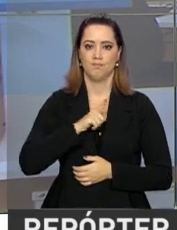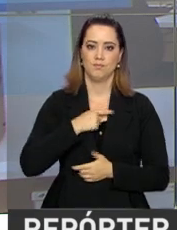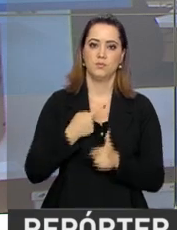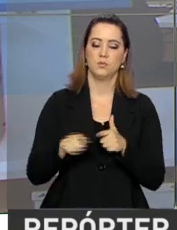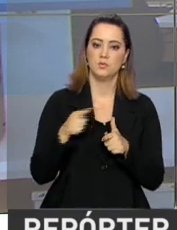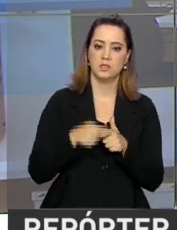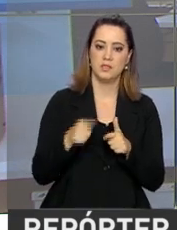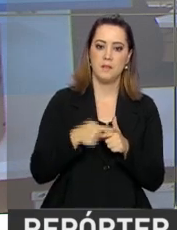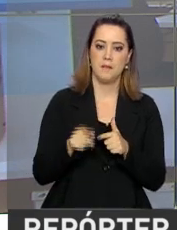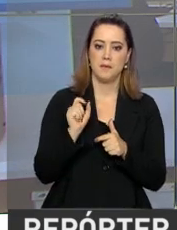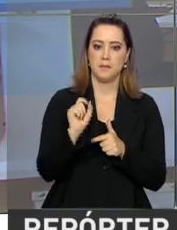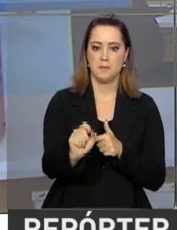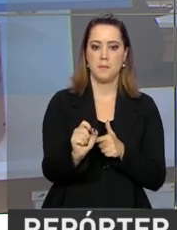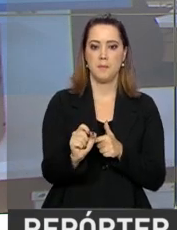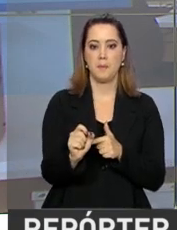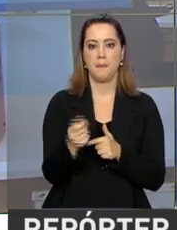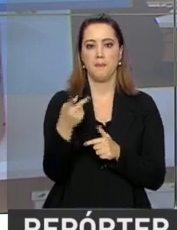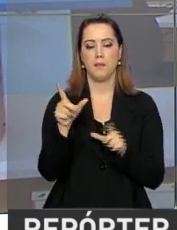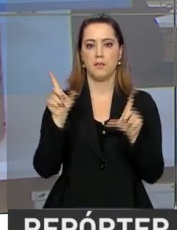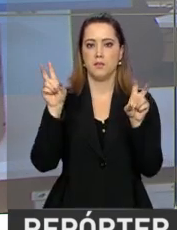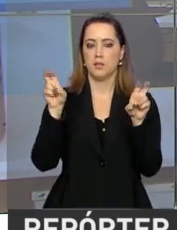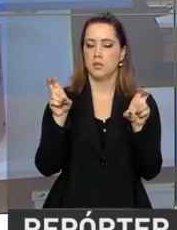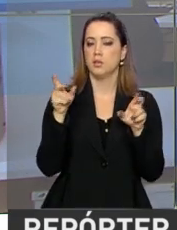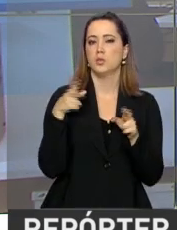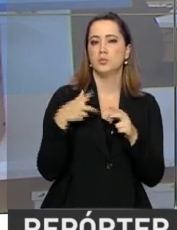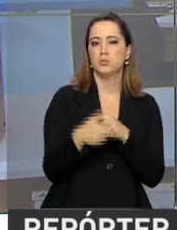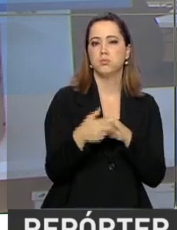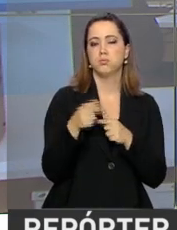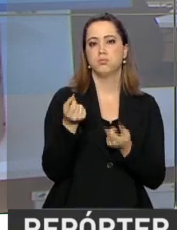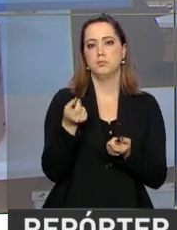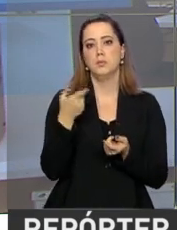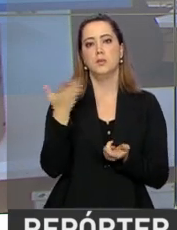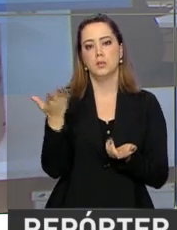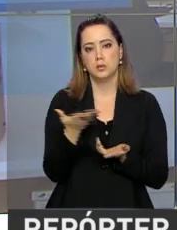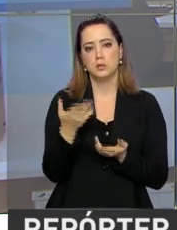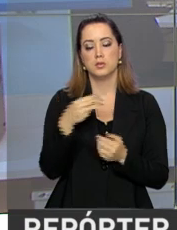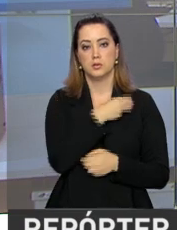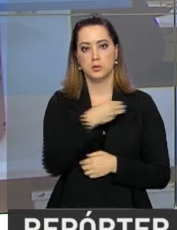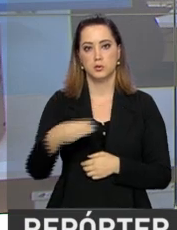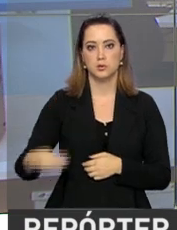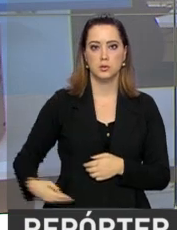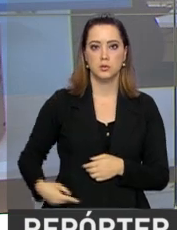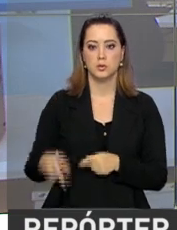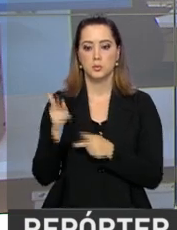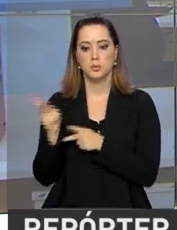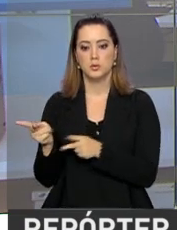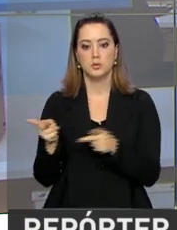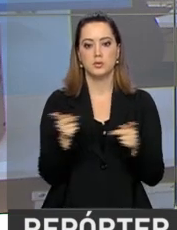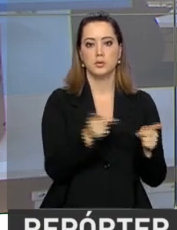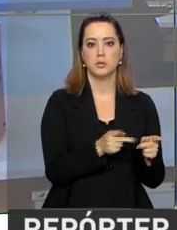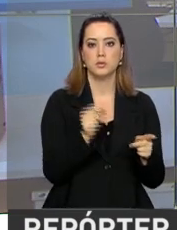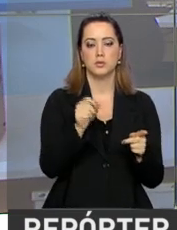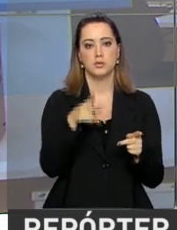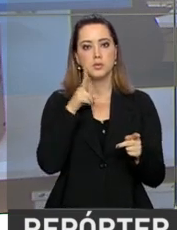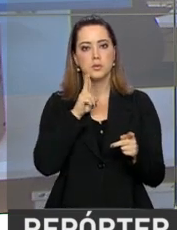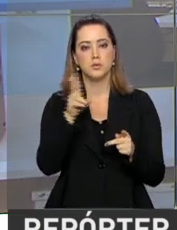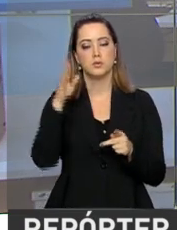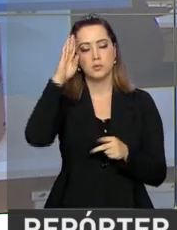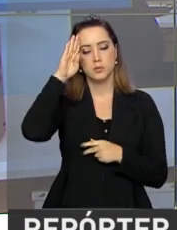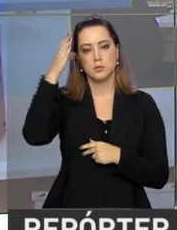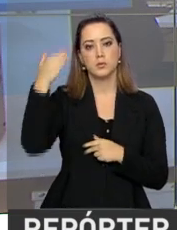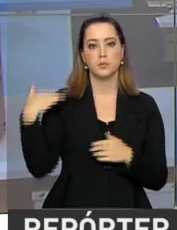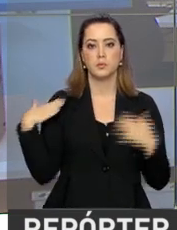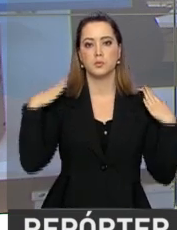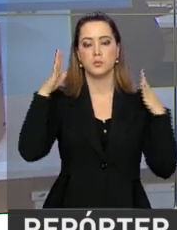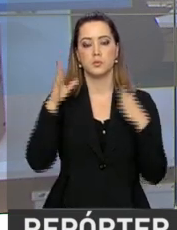vimos agora um trecho da reportagem sobre a visita do ministro da Defesa, Raul Jungmann, ao Centro de Controle do Exército no Rio de Janeiro, que vai